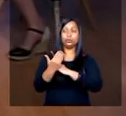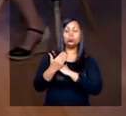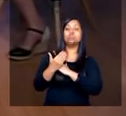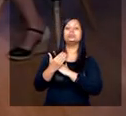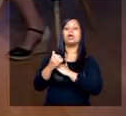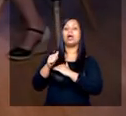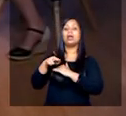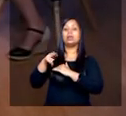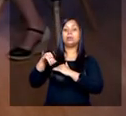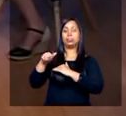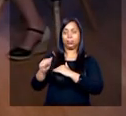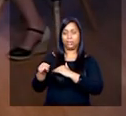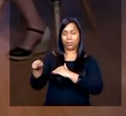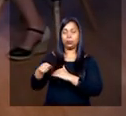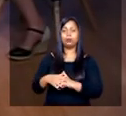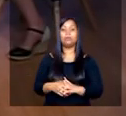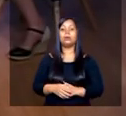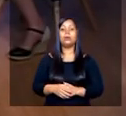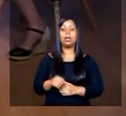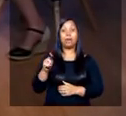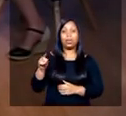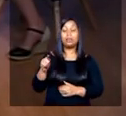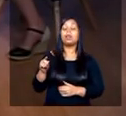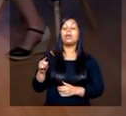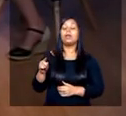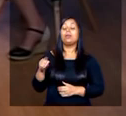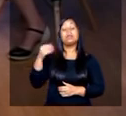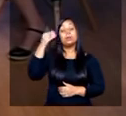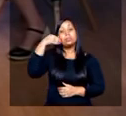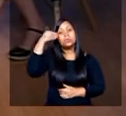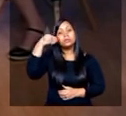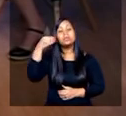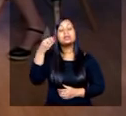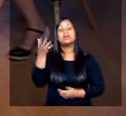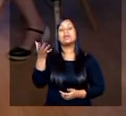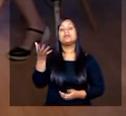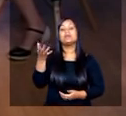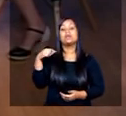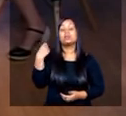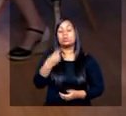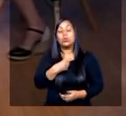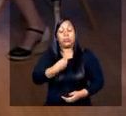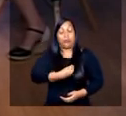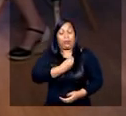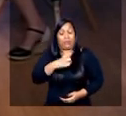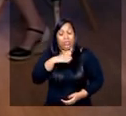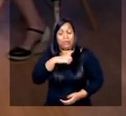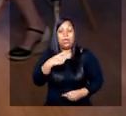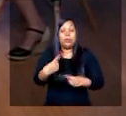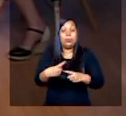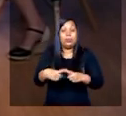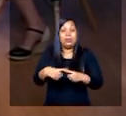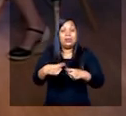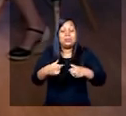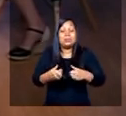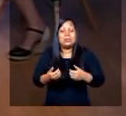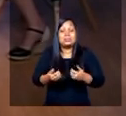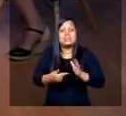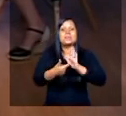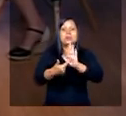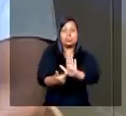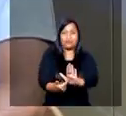osteopata. E a gente tem tido uma experiência, porque são experiências que a gente vai vivendo e que isso tem que ser passado para